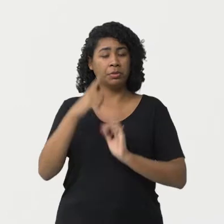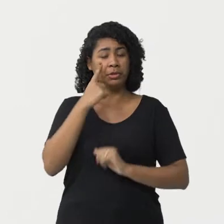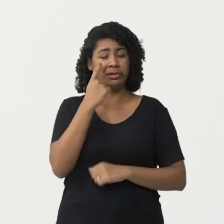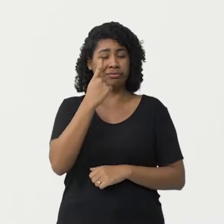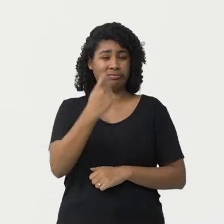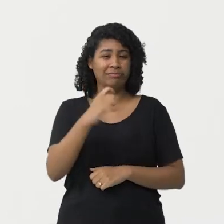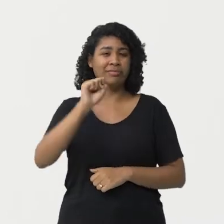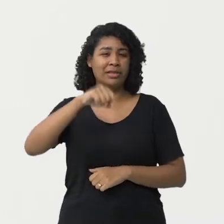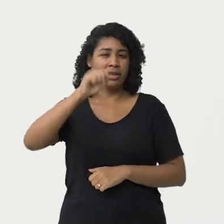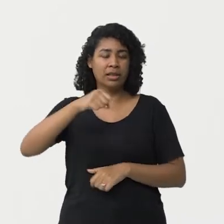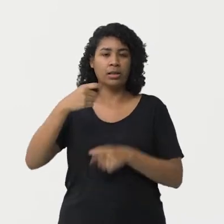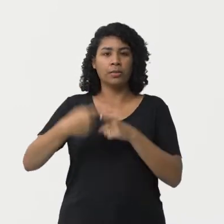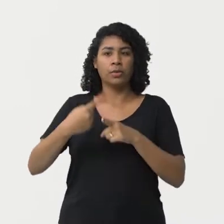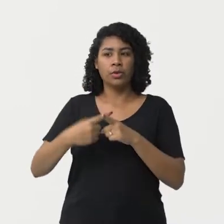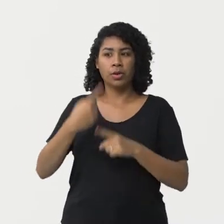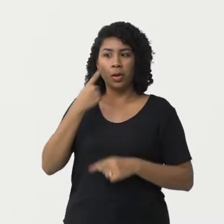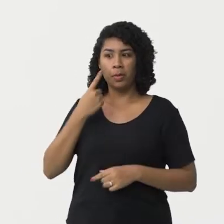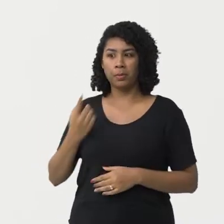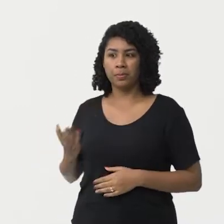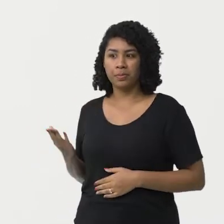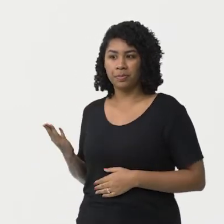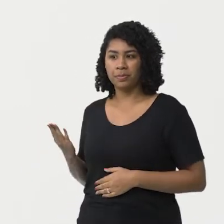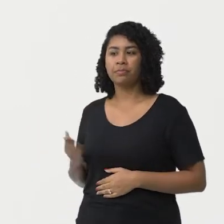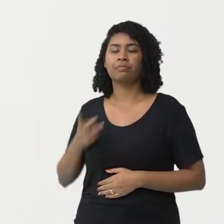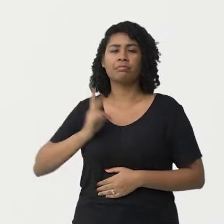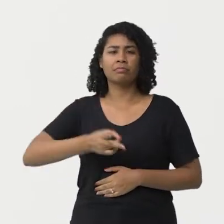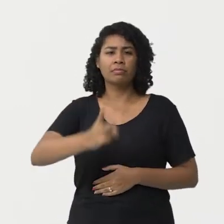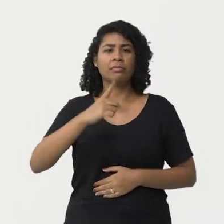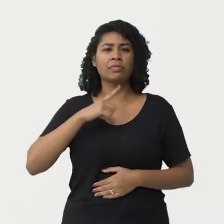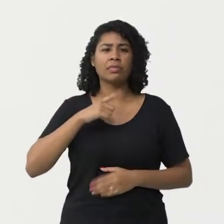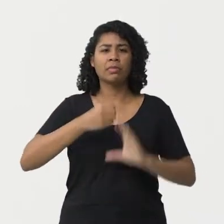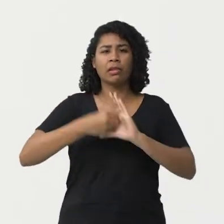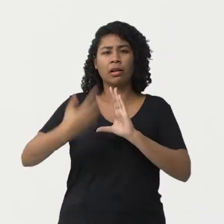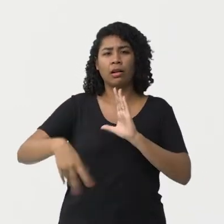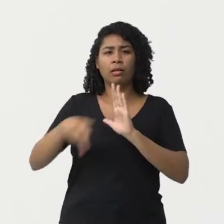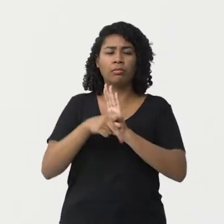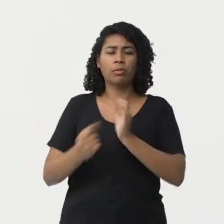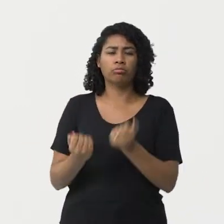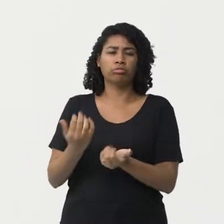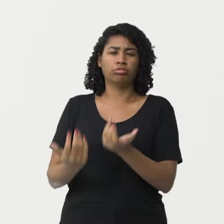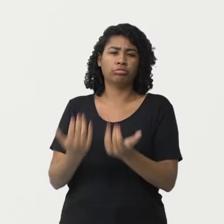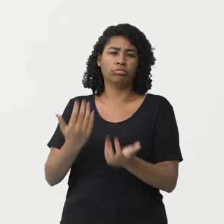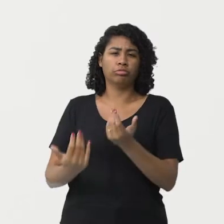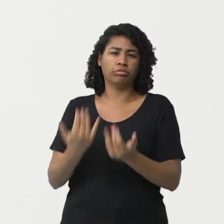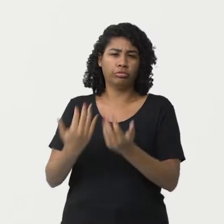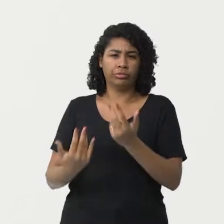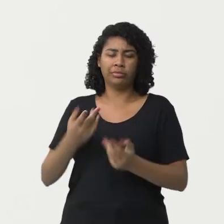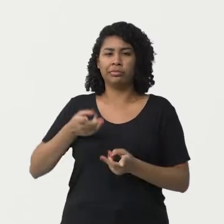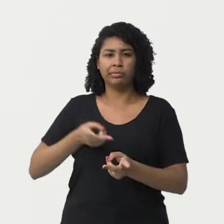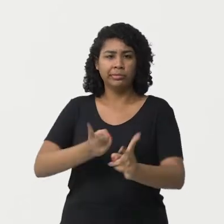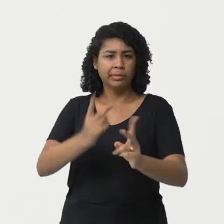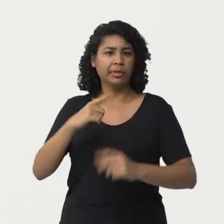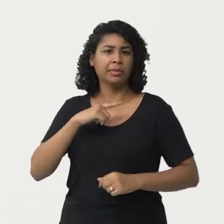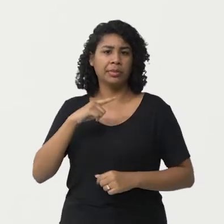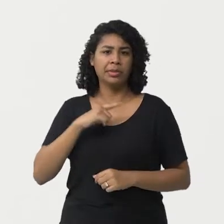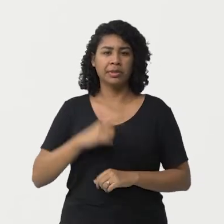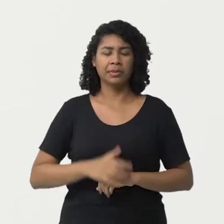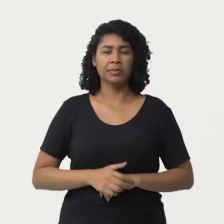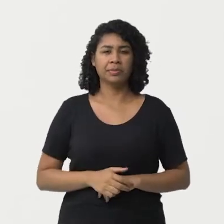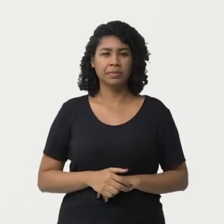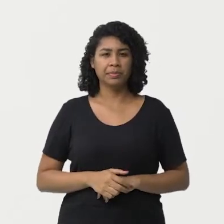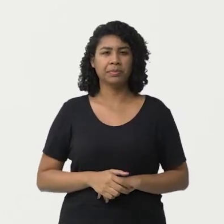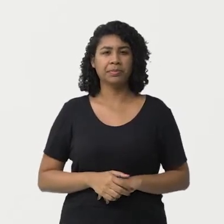interessante, geralmente com evidências de queimada, árvores isoladas com troncos retorcidos, arbustos e